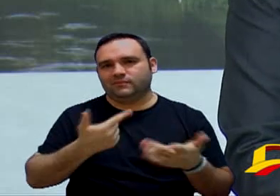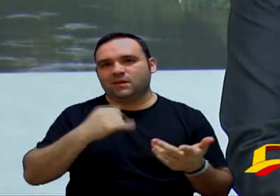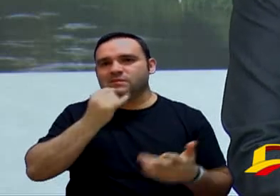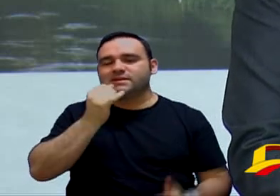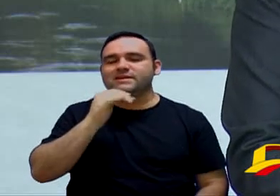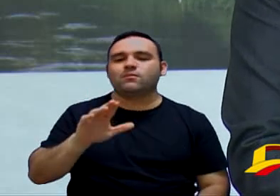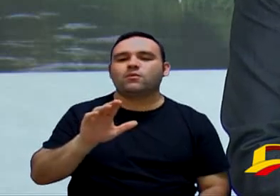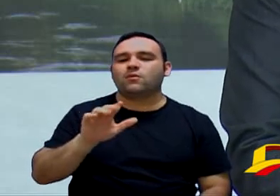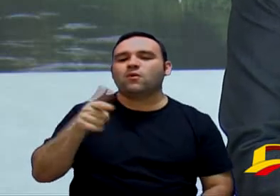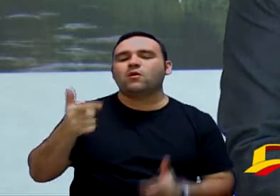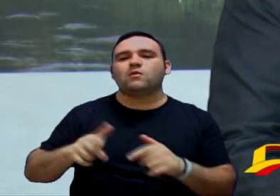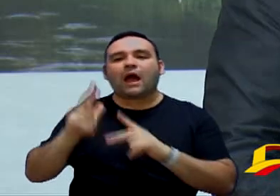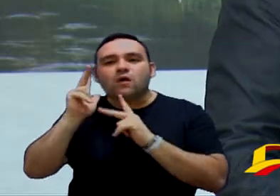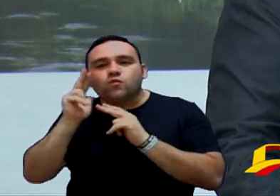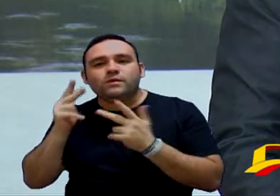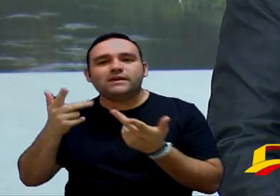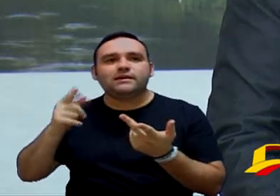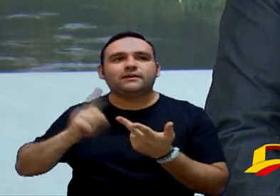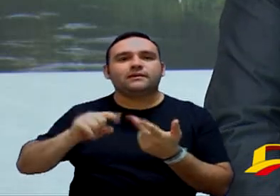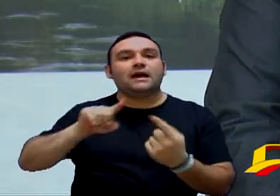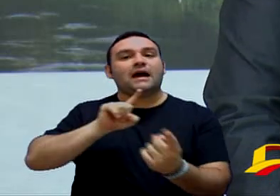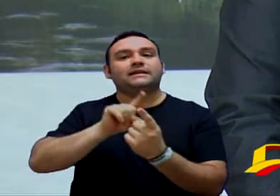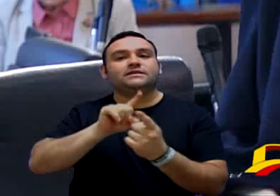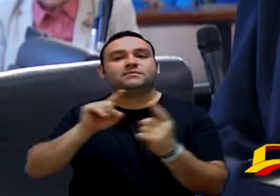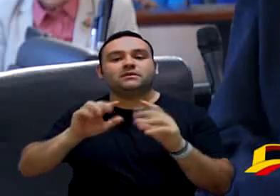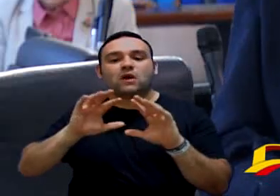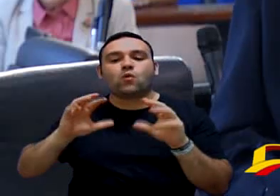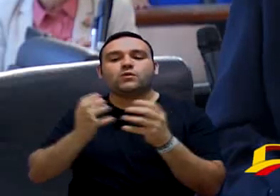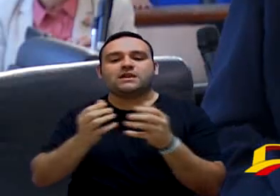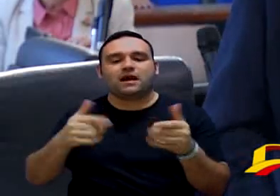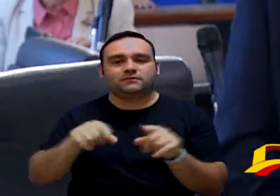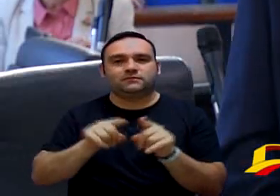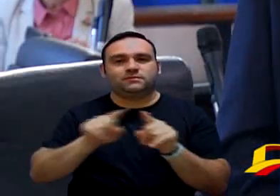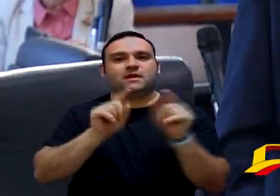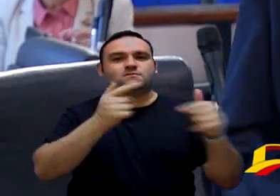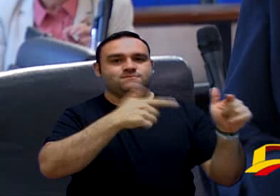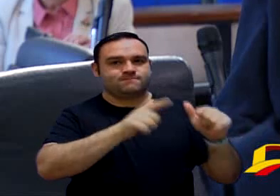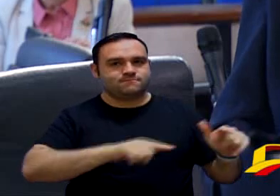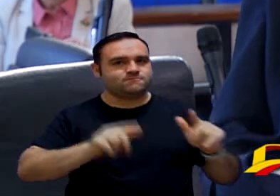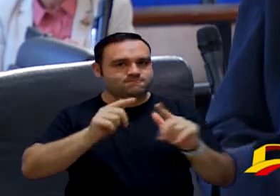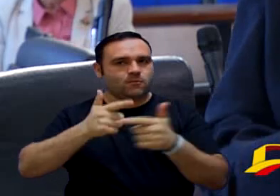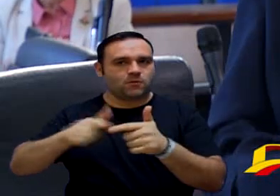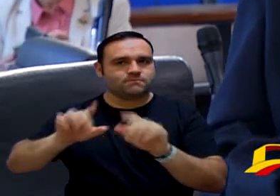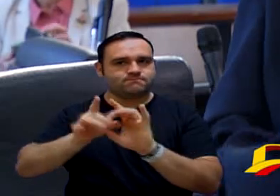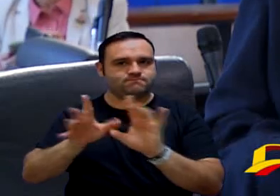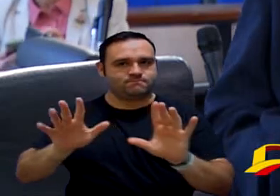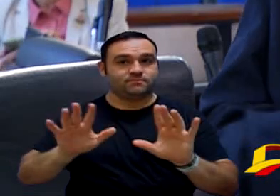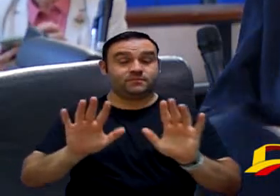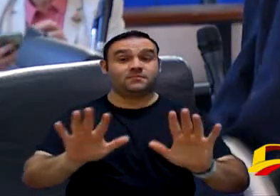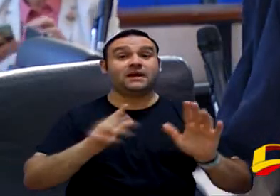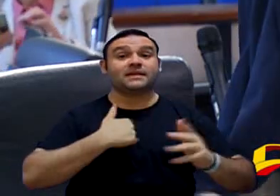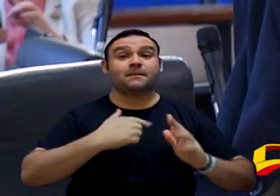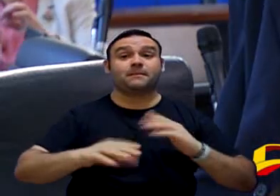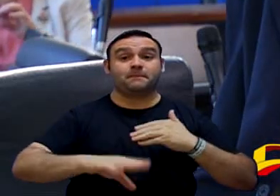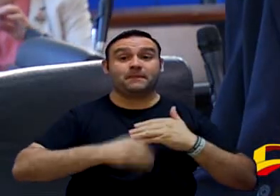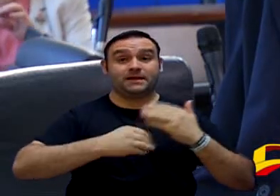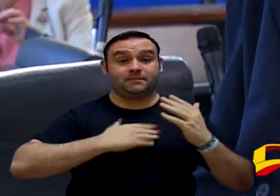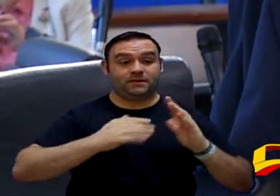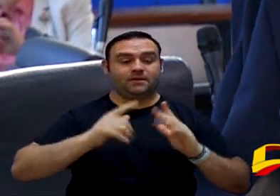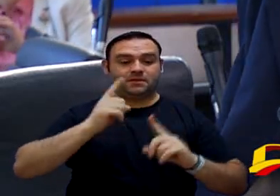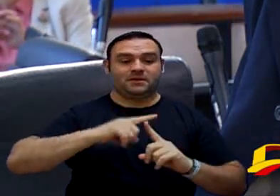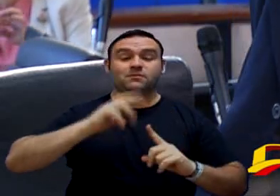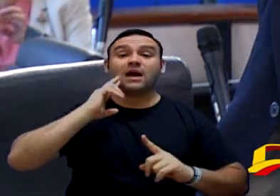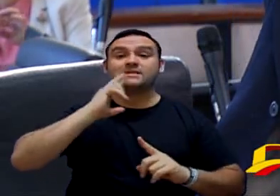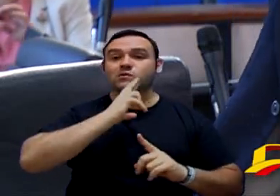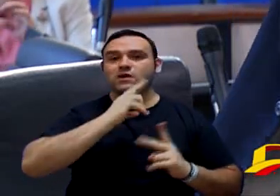seria os atendimentos comunitários e assim por diante então a minha irmã está pedindo que saia esse